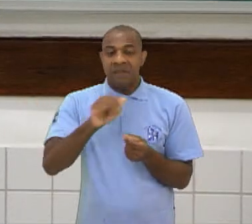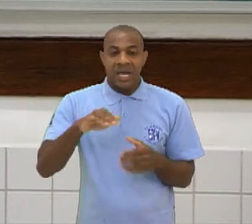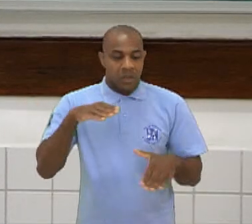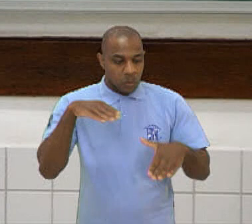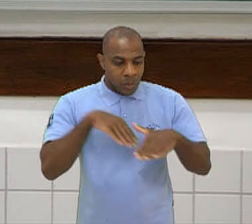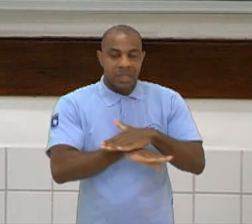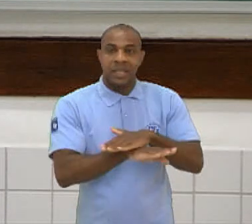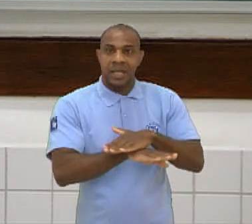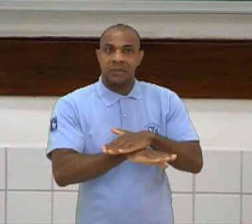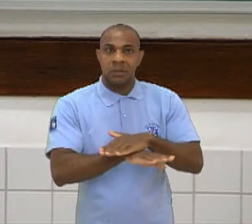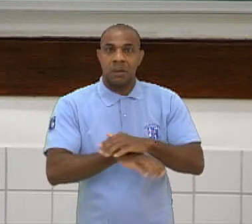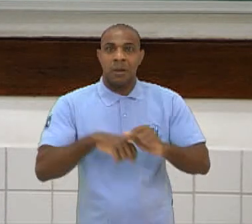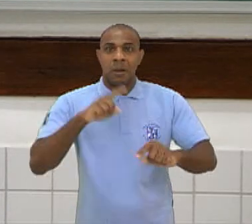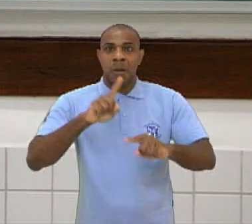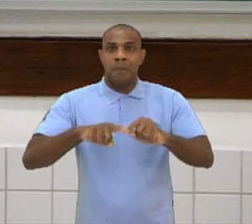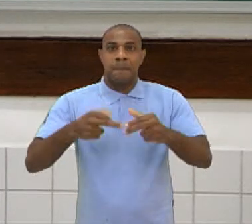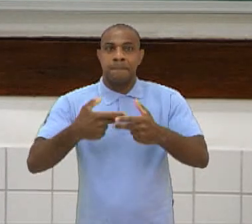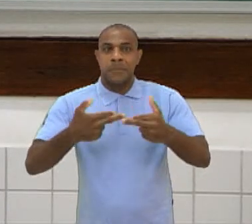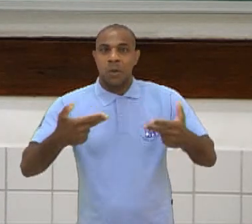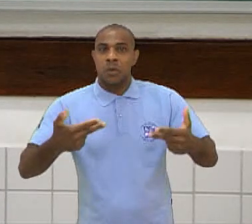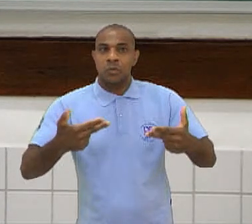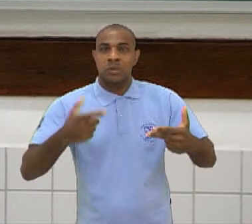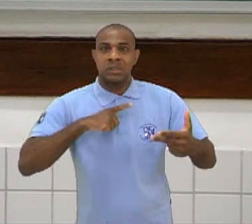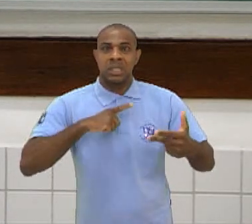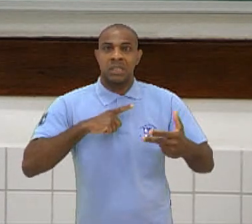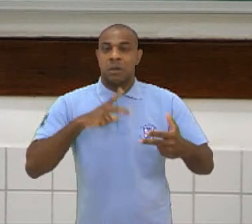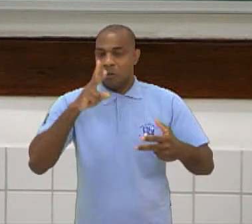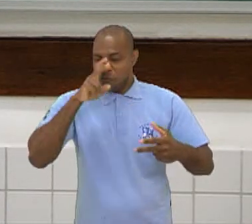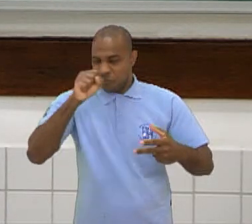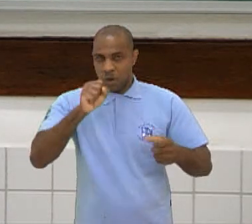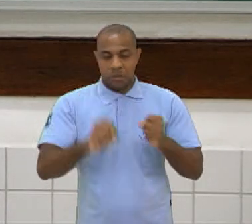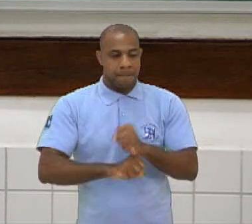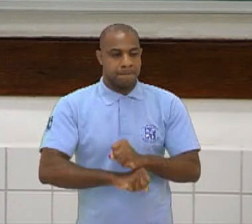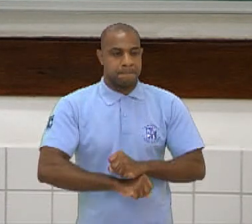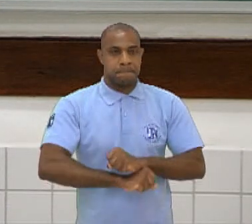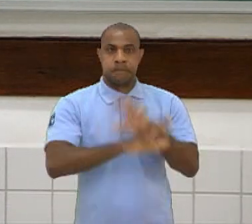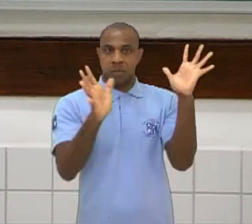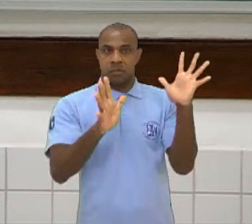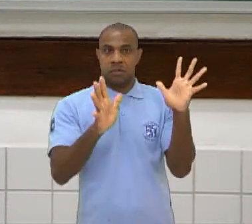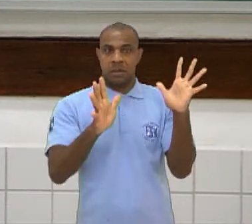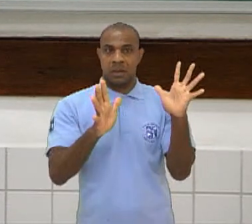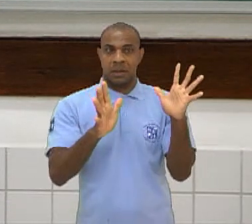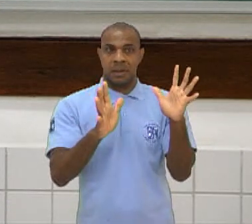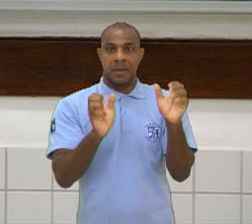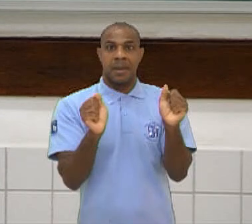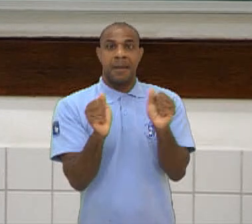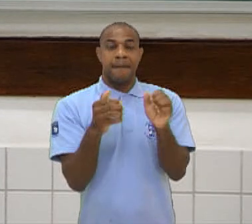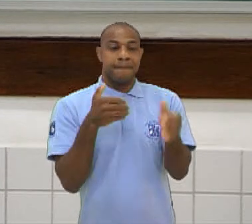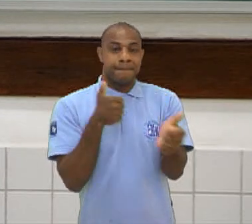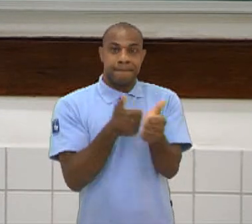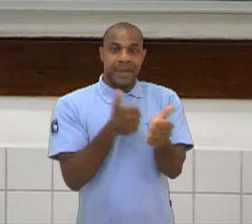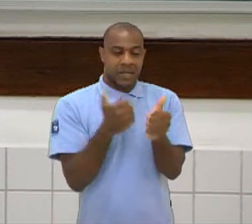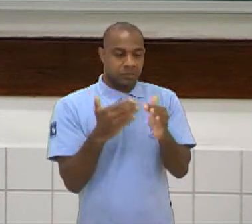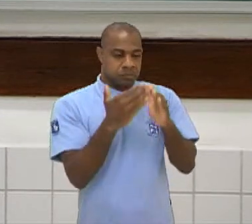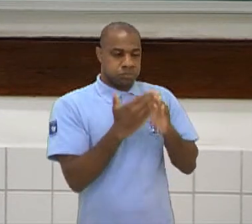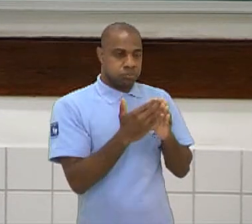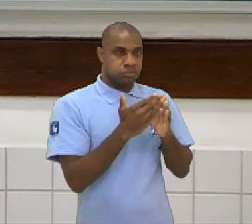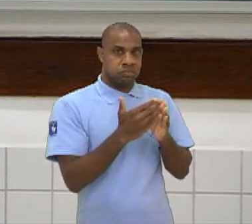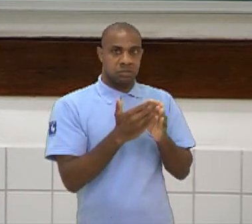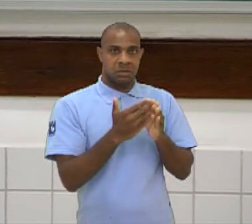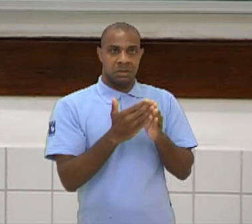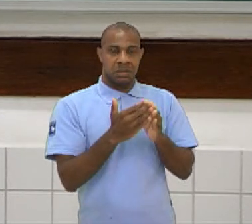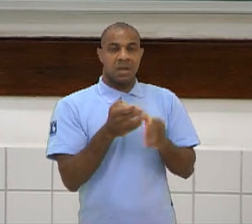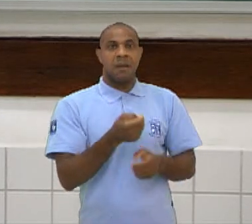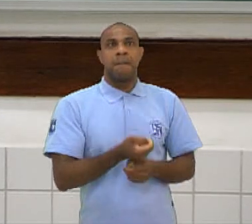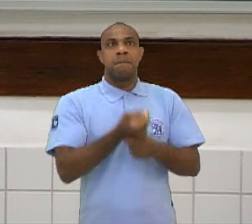um fertilizante que tem alto poder explosivo do lado de uma carga de fogos de artifício? Né?